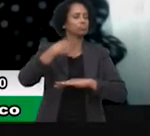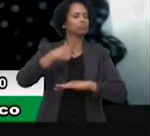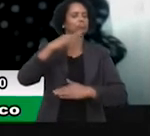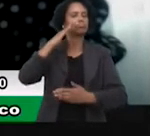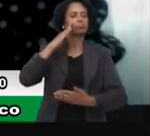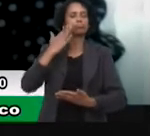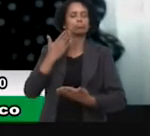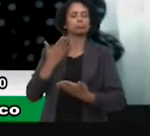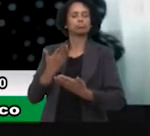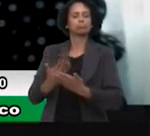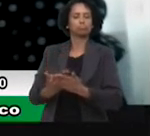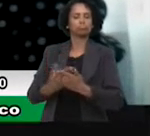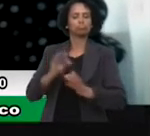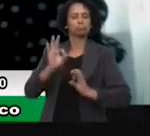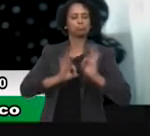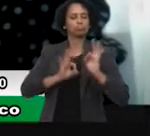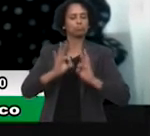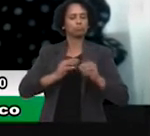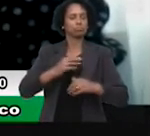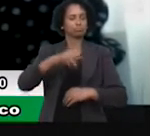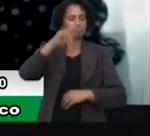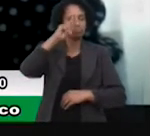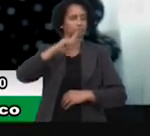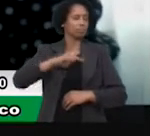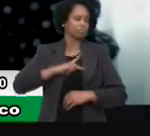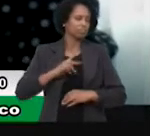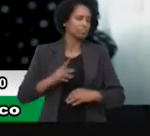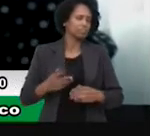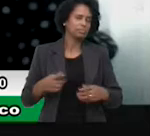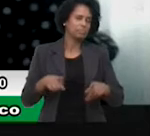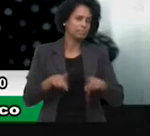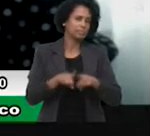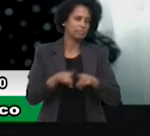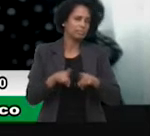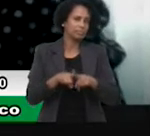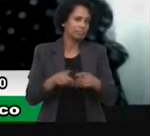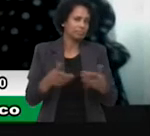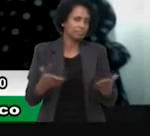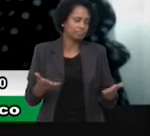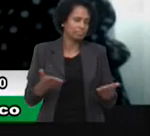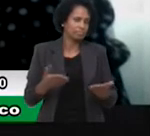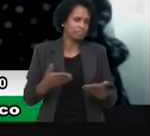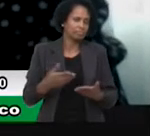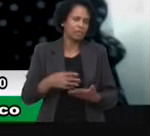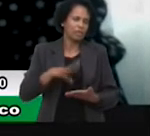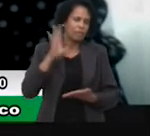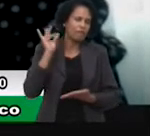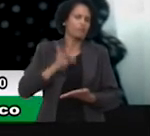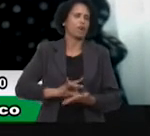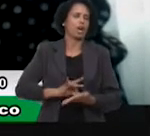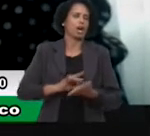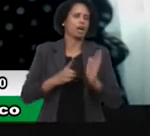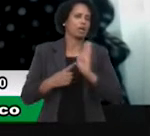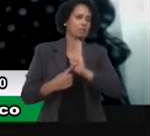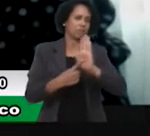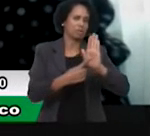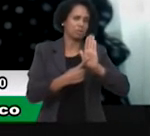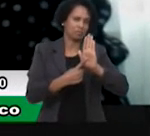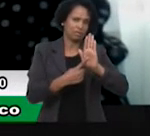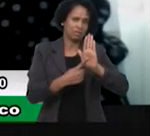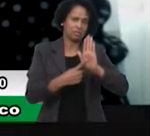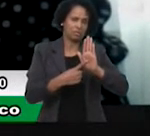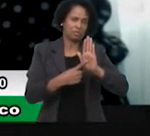e fui muito sincera e leal. E assim, quero